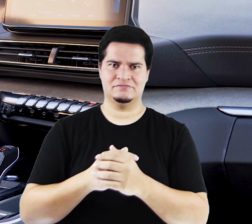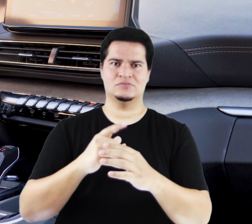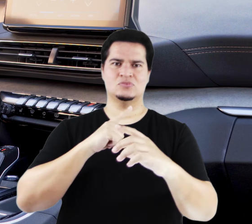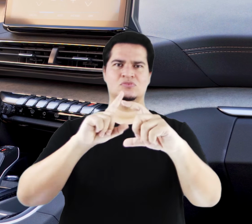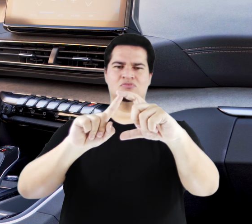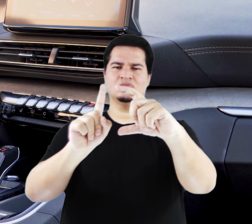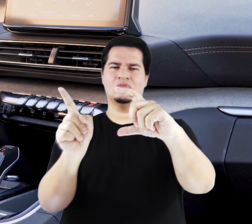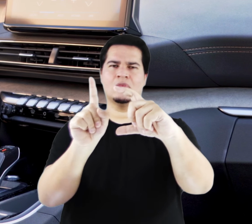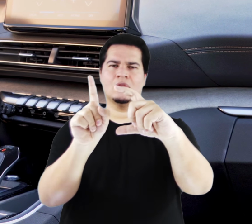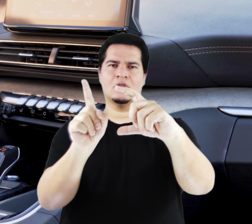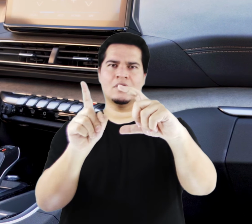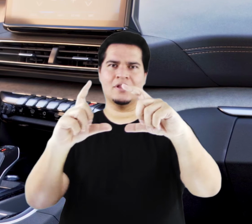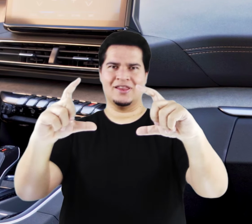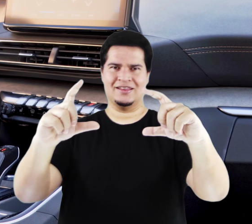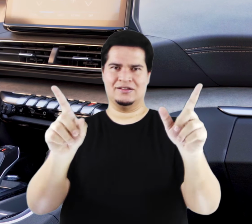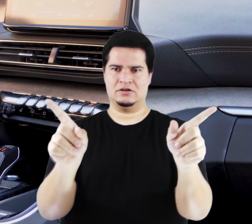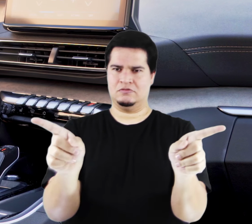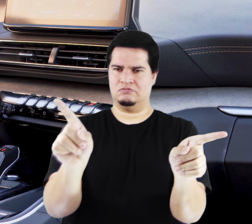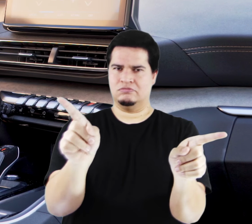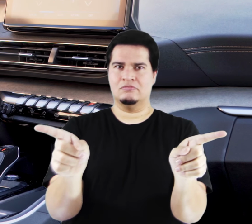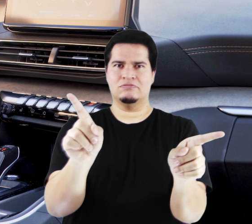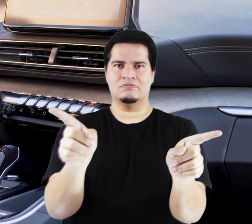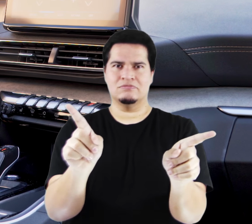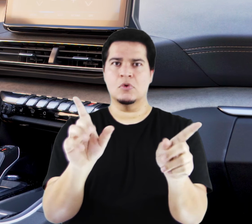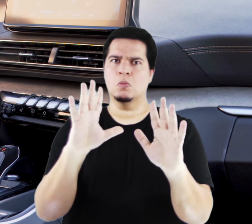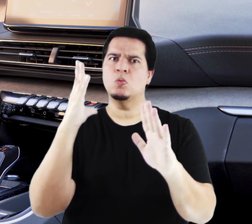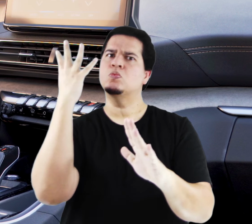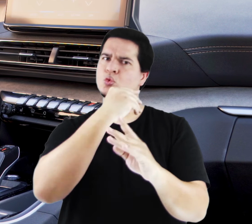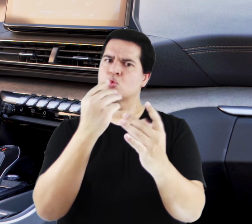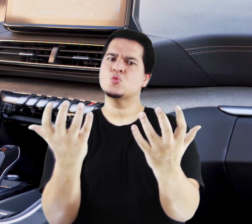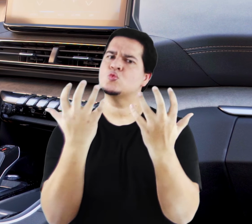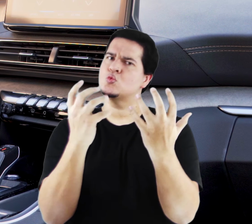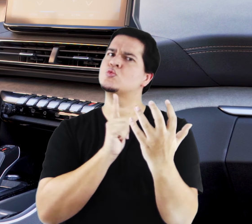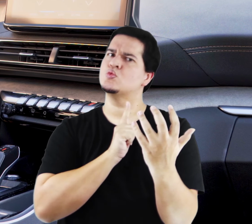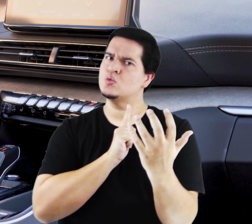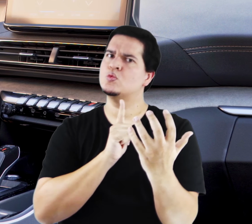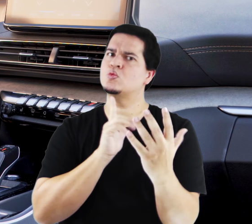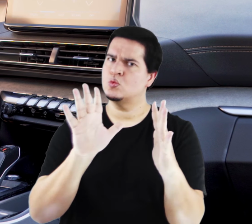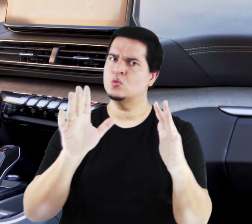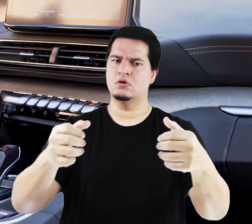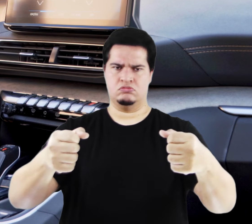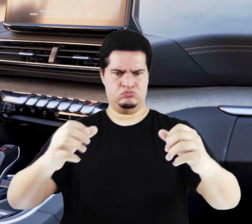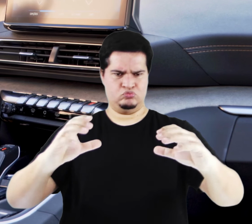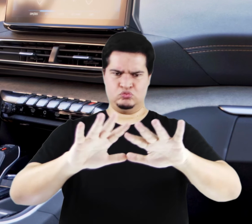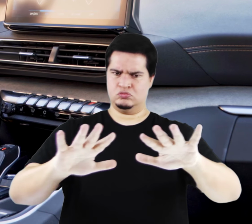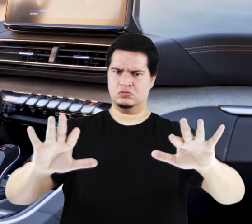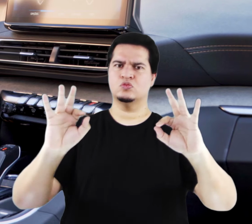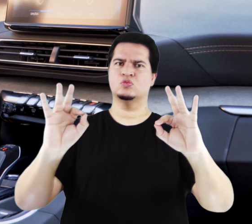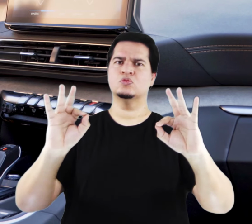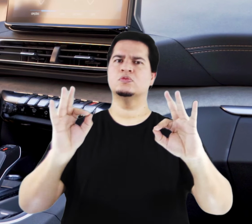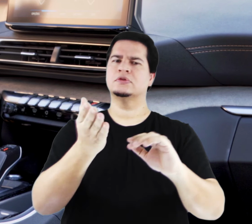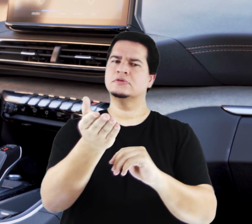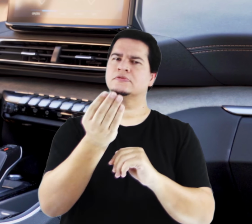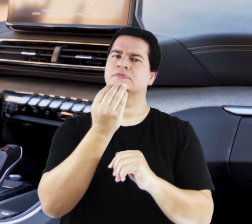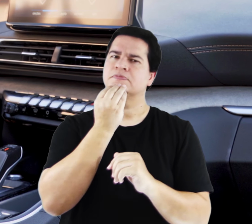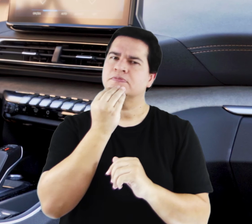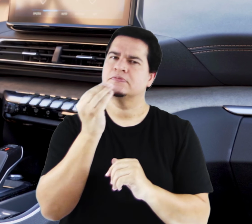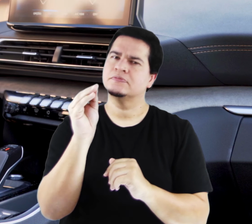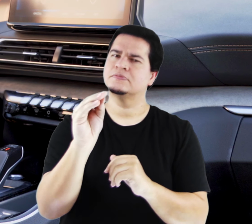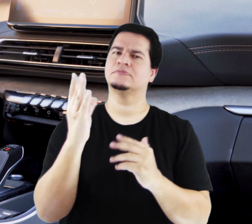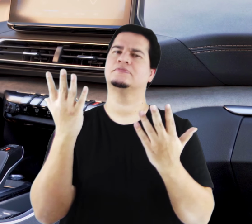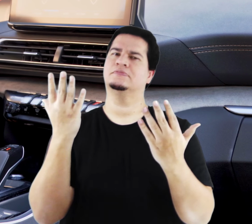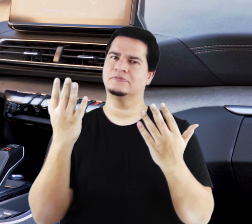ao contrário, né? Isso é beleza, tem lá seu charme, não é muito ergonômico, porque o sistema da Aston Martin, por exemplo, que faz isso, ele termina no corte de